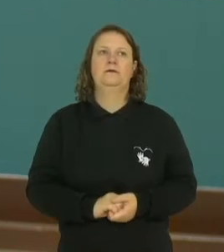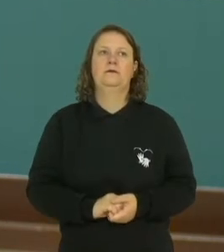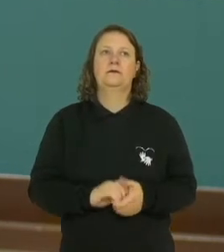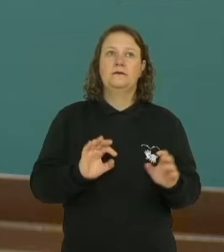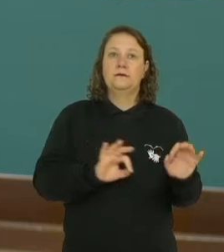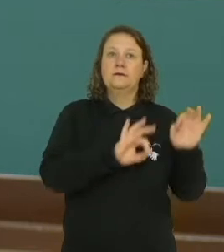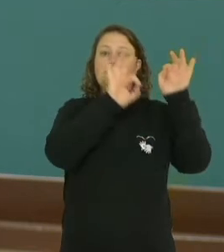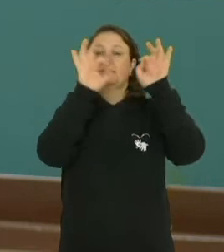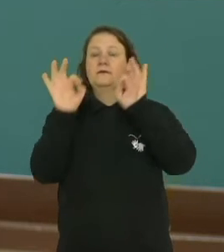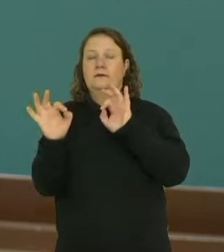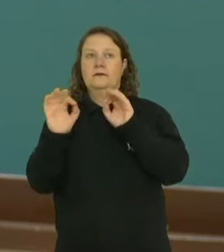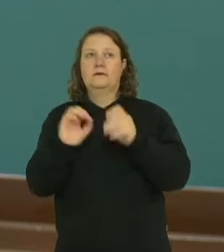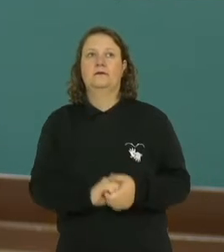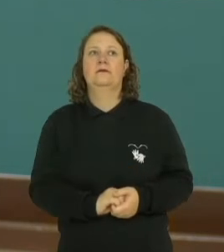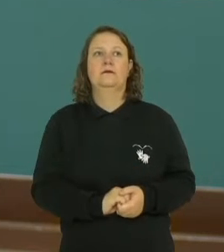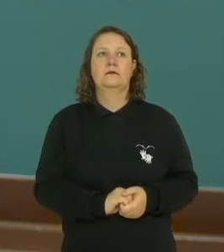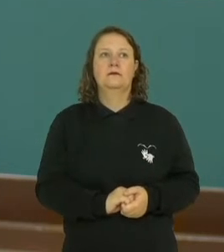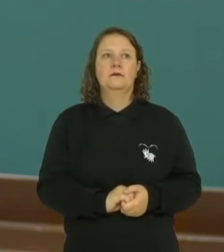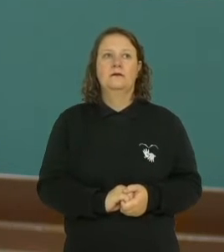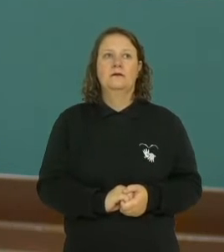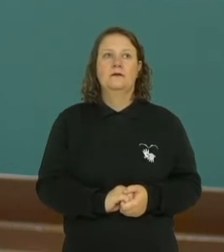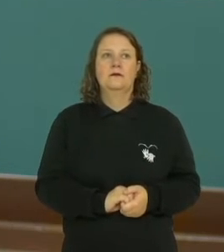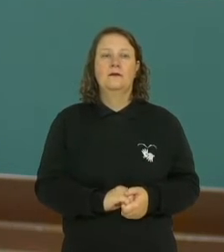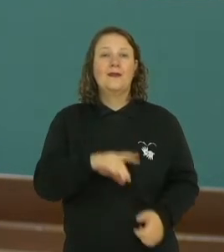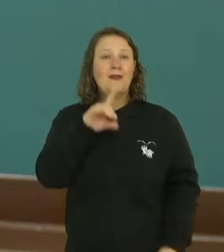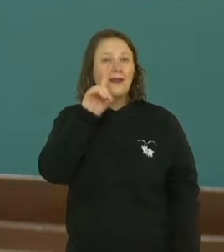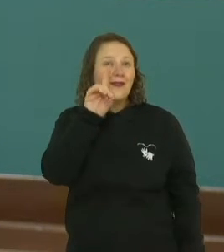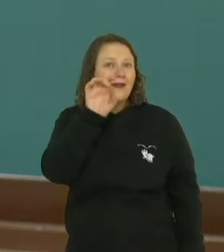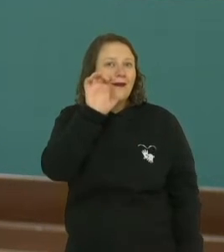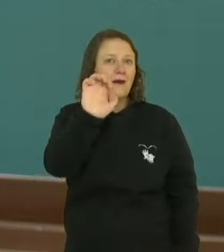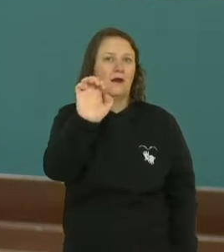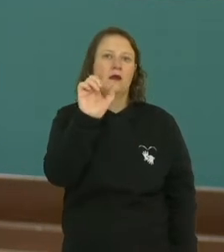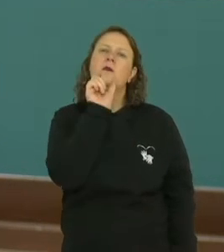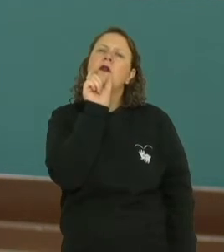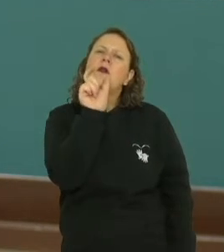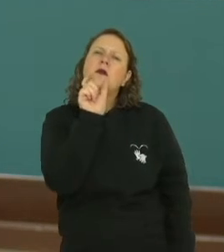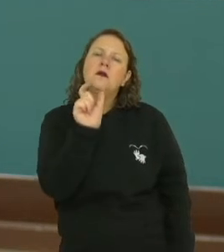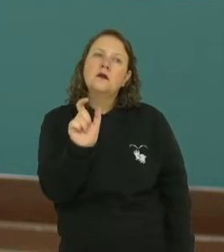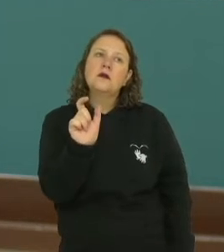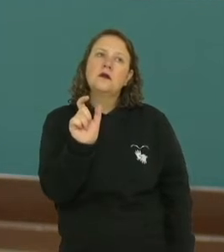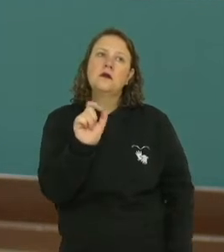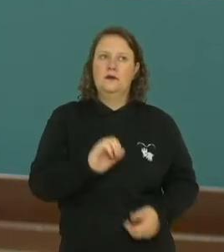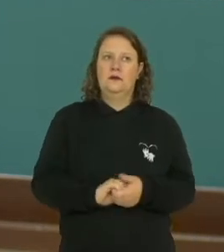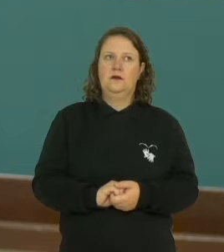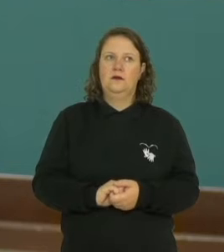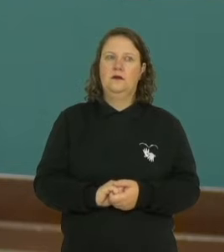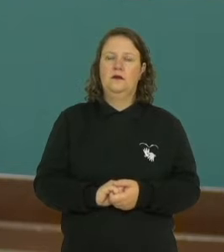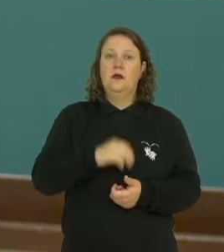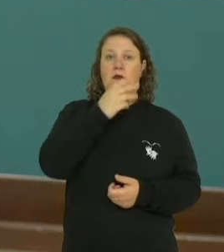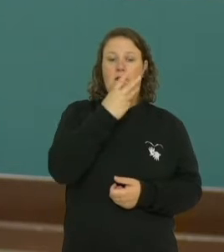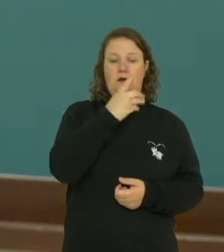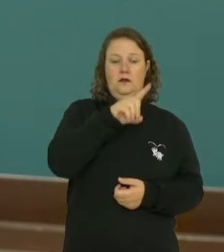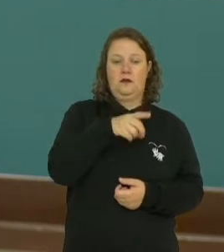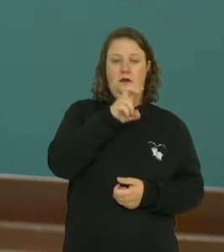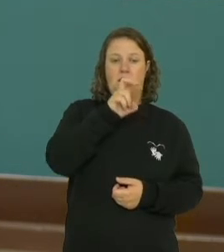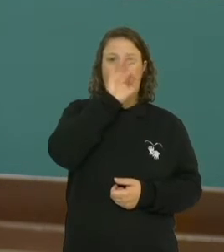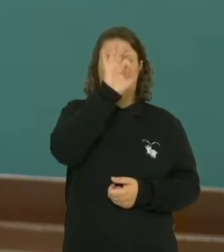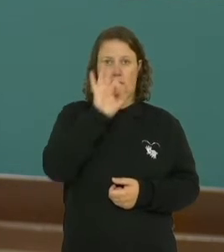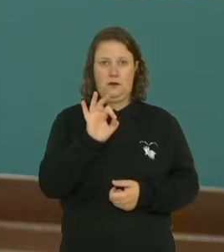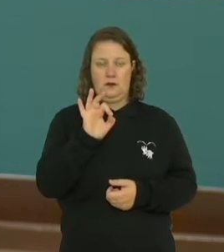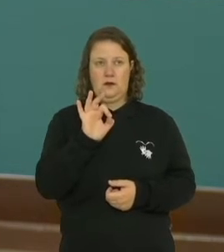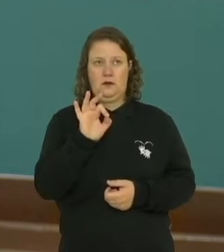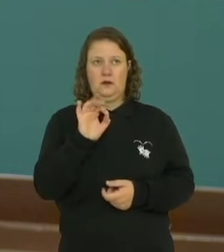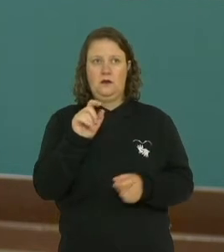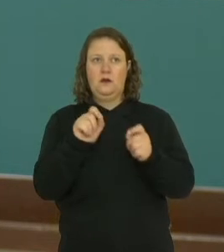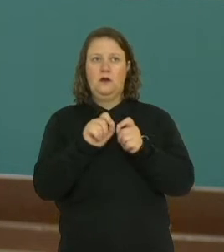Continuando o raciocínio, esse D que a gente tem ali, 3,5% de 20 mil, a gente traduz ele como uma